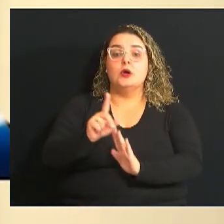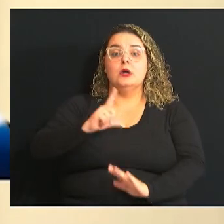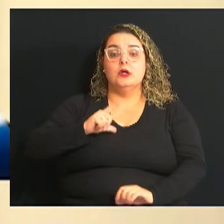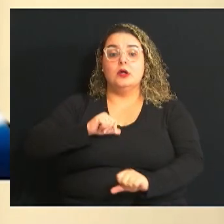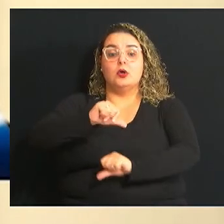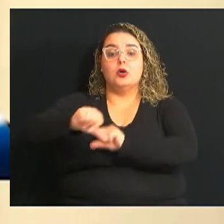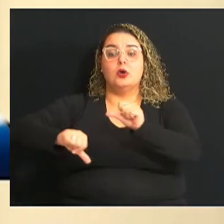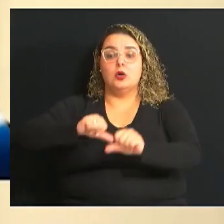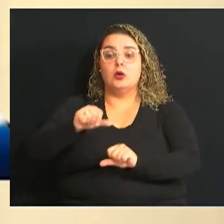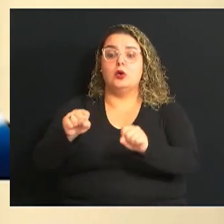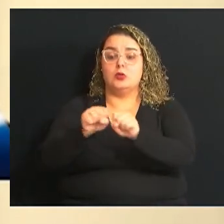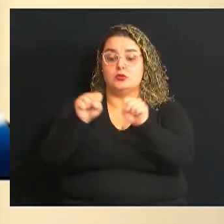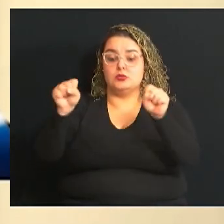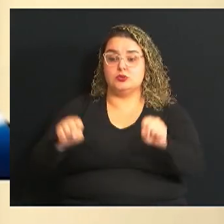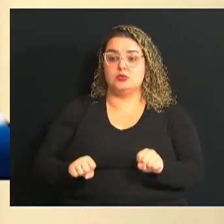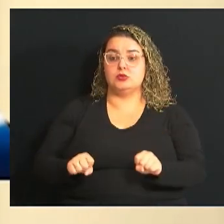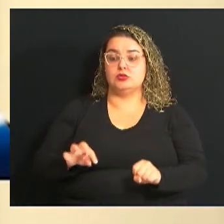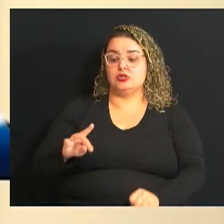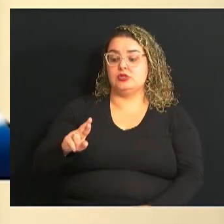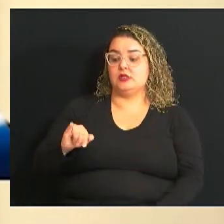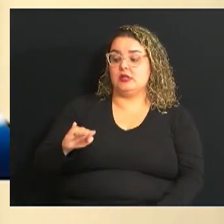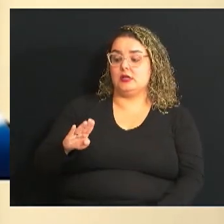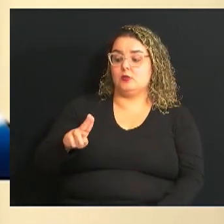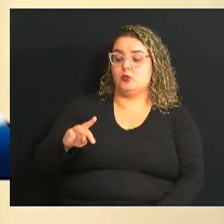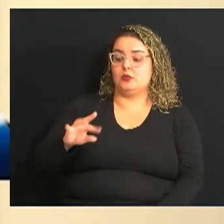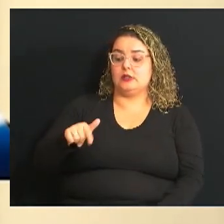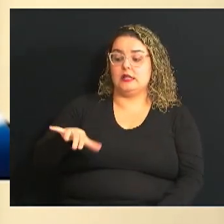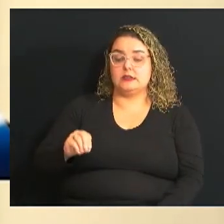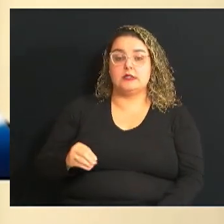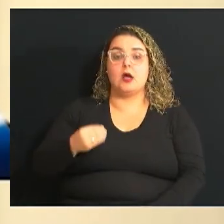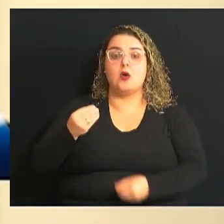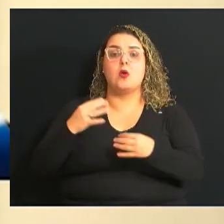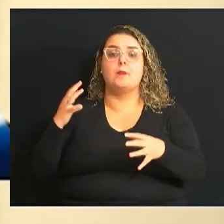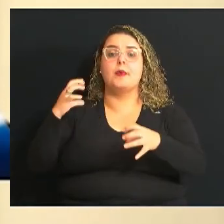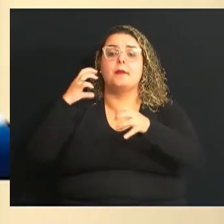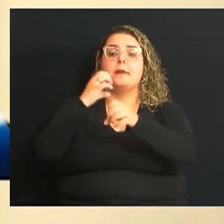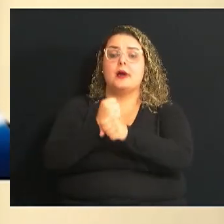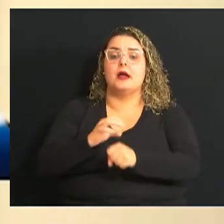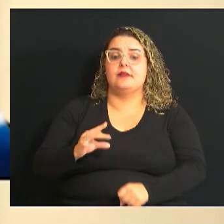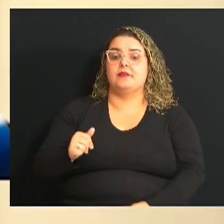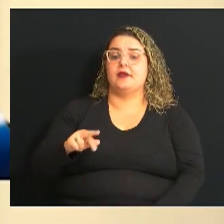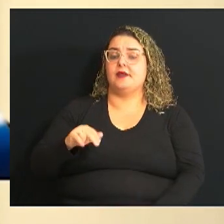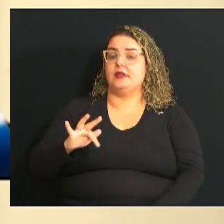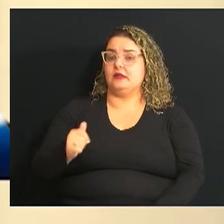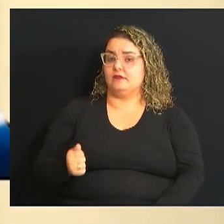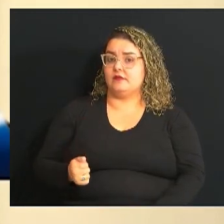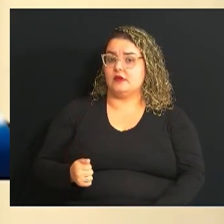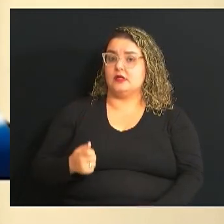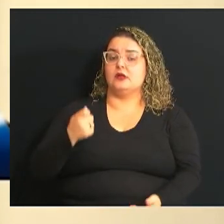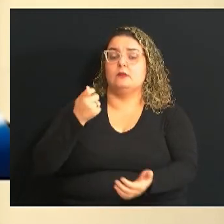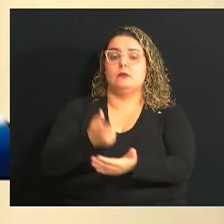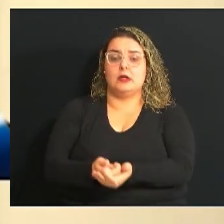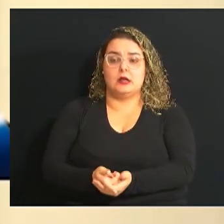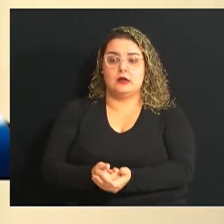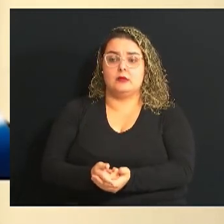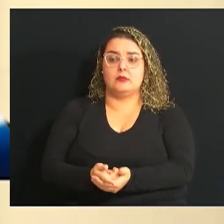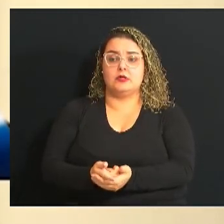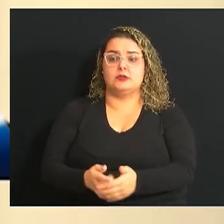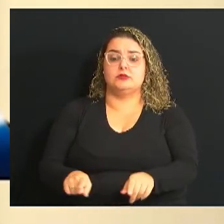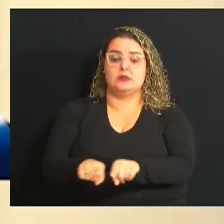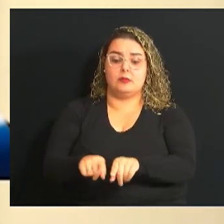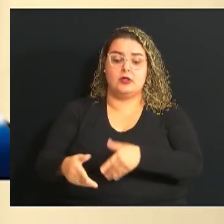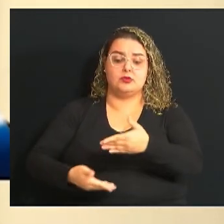A cidade inteira está acompanhando o processo de discussão do edital para a nova concessão do transporte coletivo de